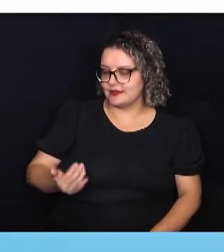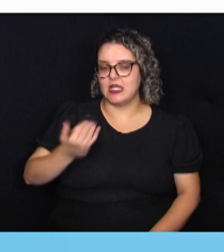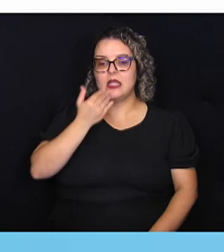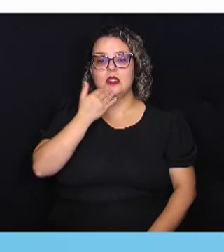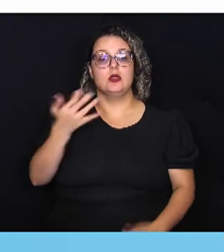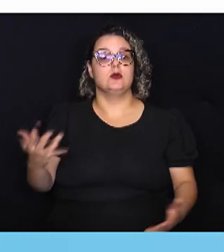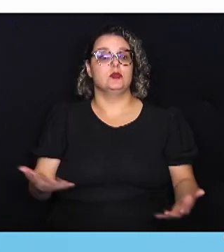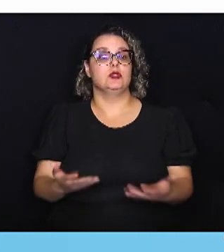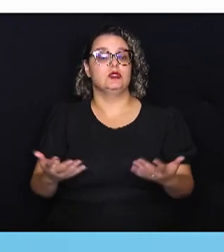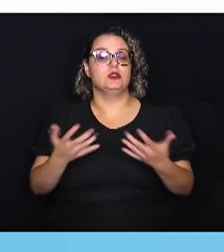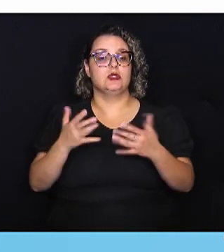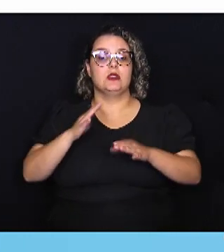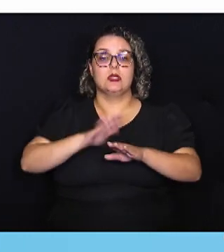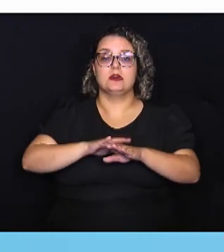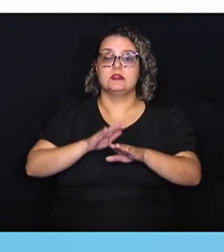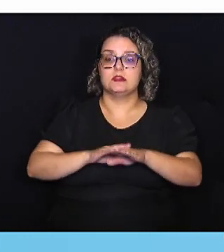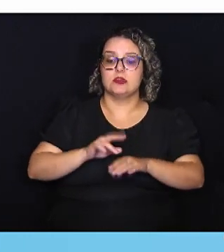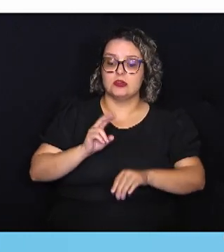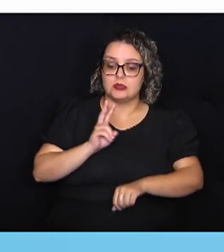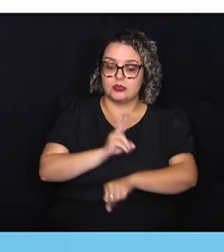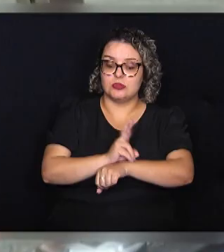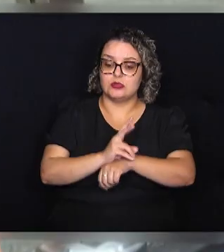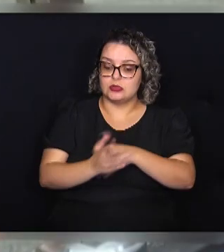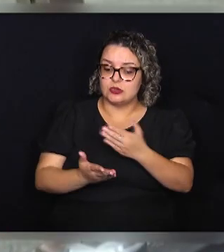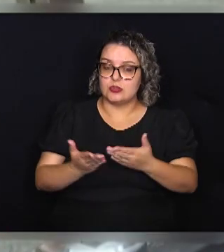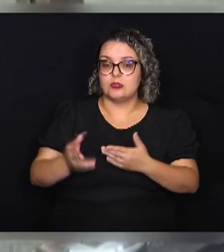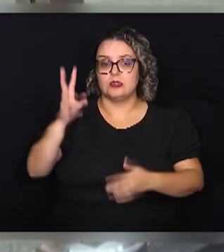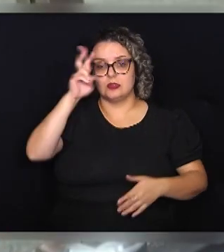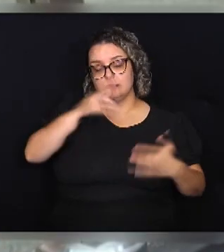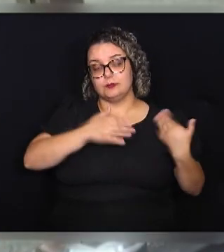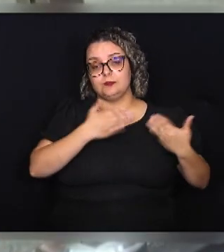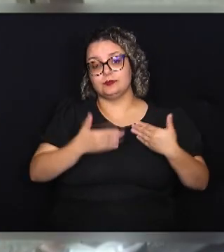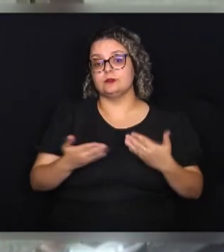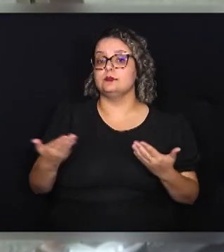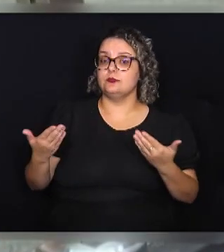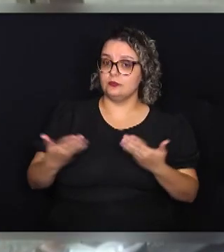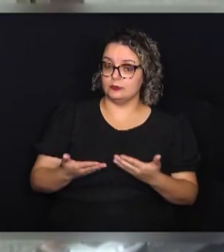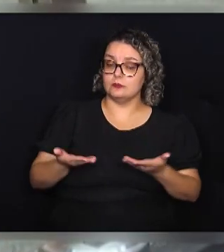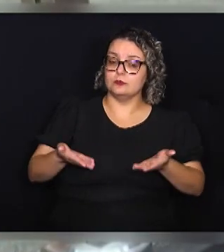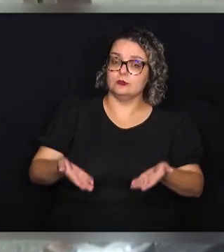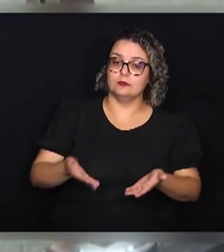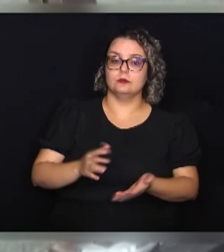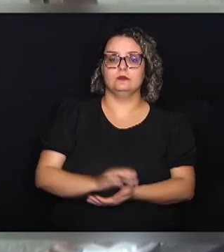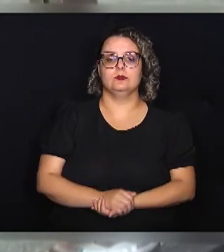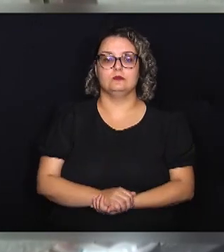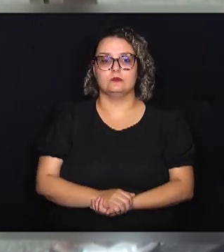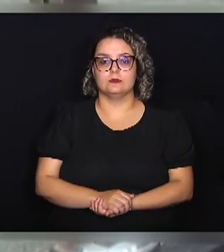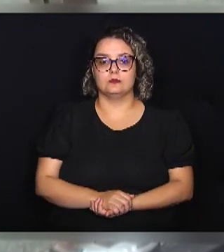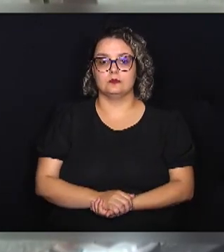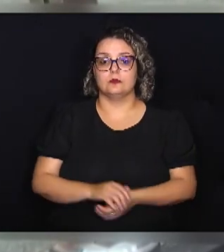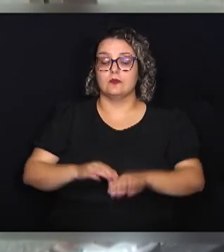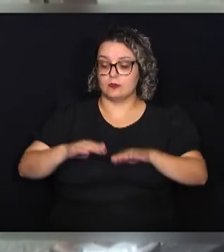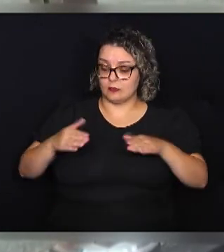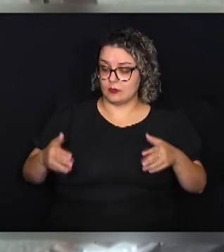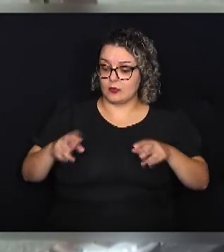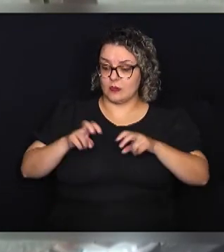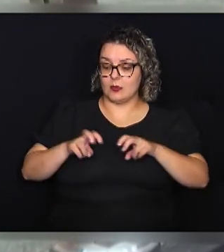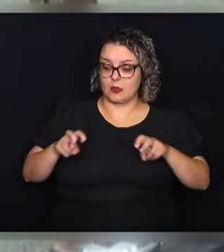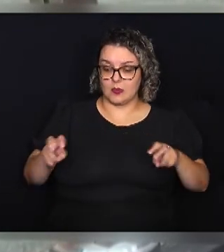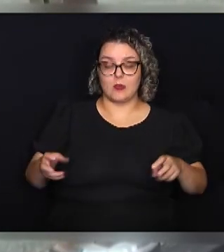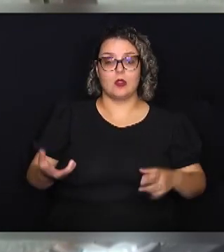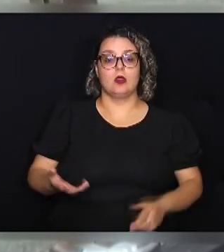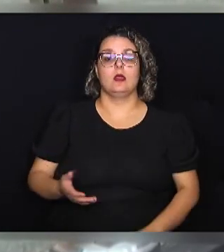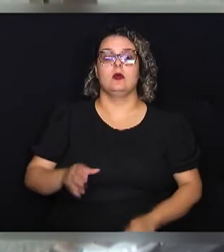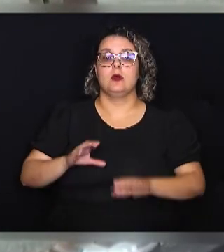incentiva ações de preservação da história da cidade. E hoje aqui, com essa mesa, com essa comissão